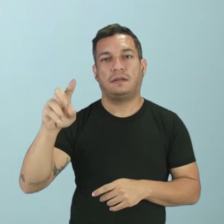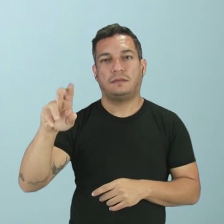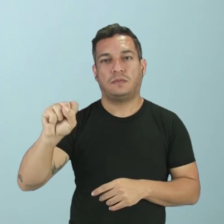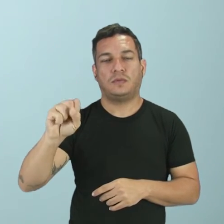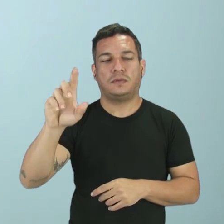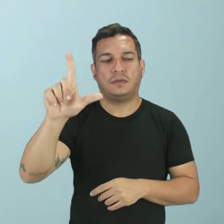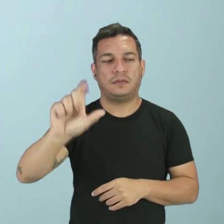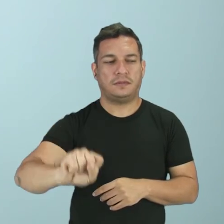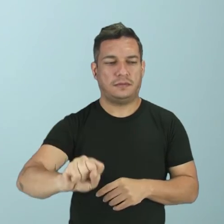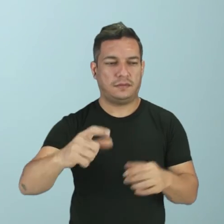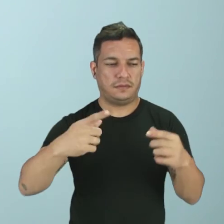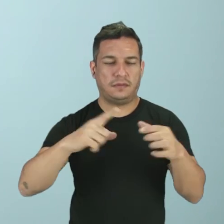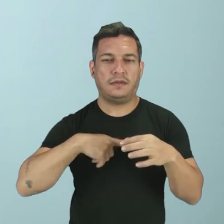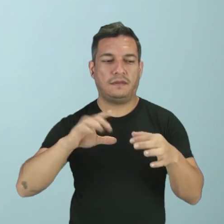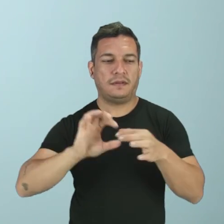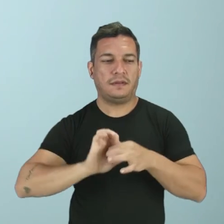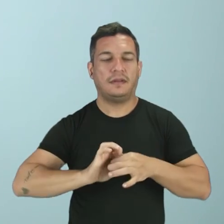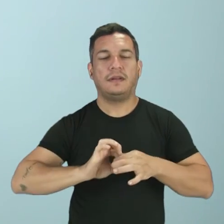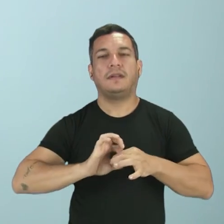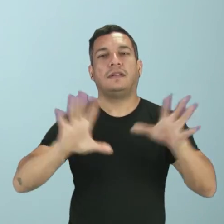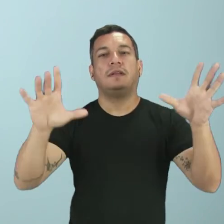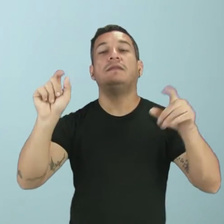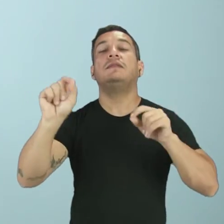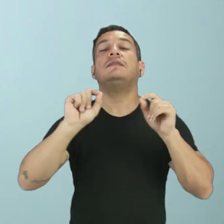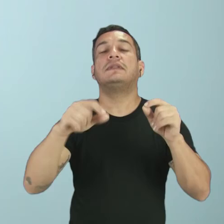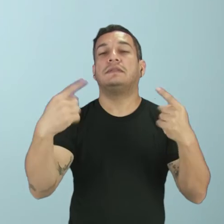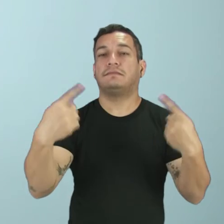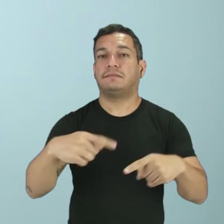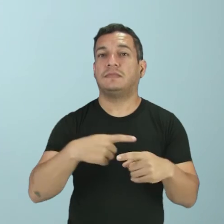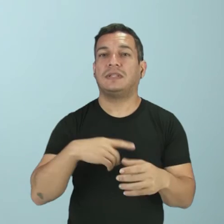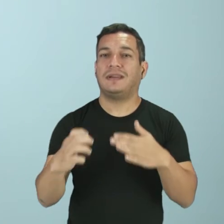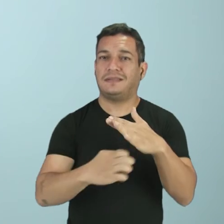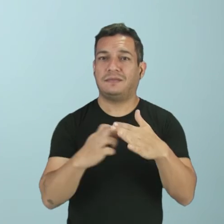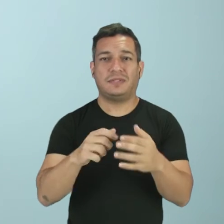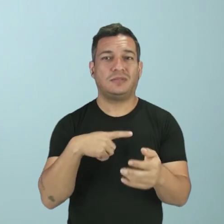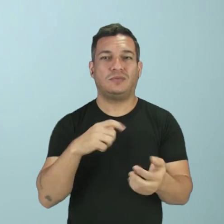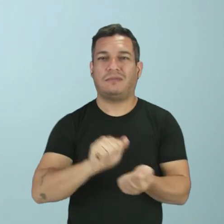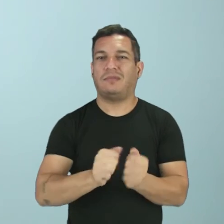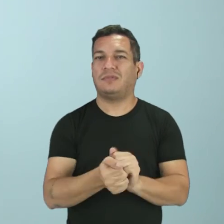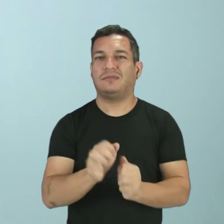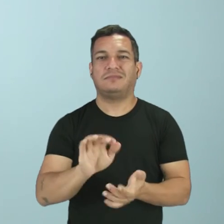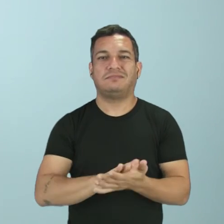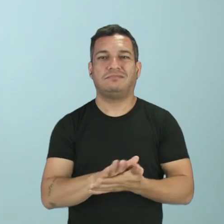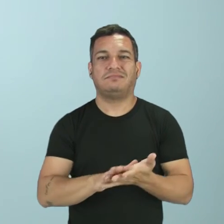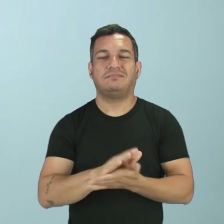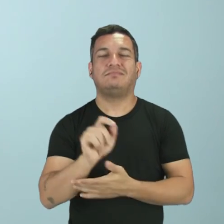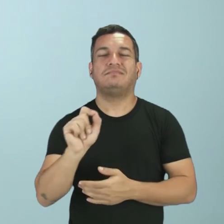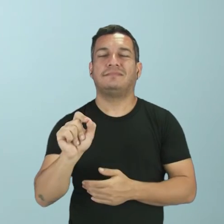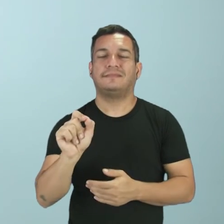concorrência vai fazer com que aquelas empresas que não se adaptem bem